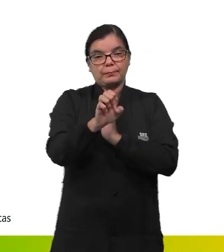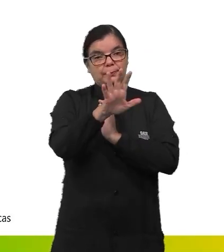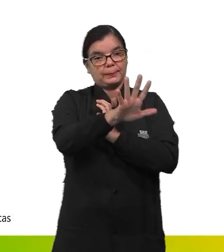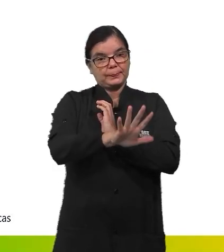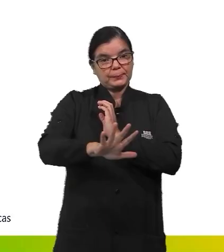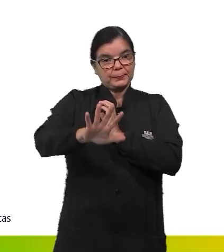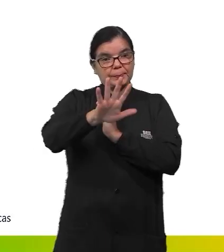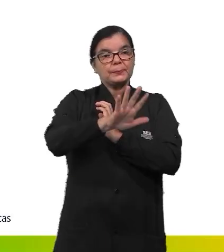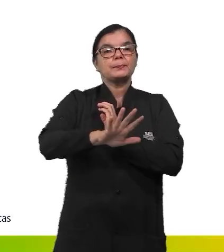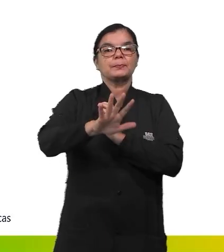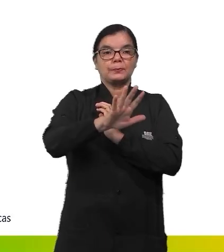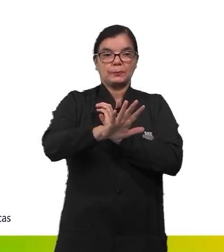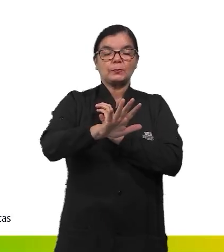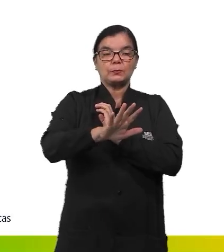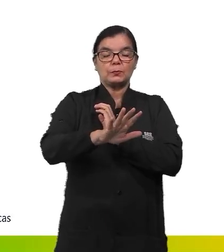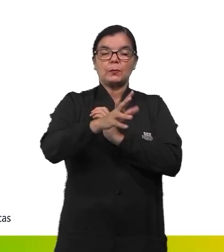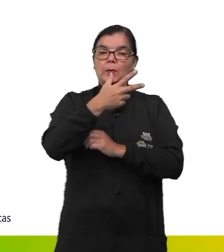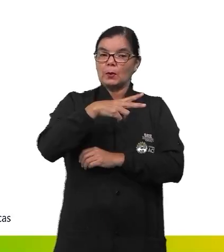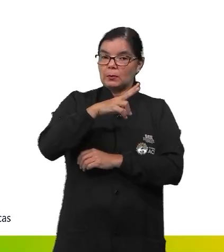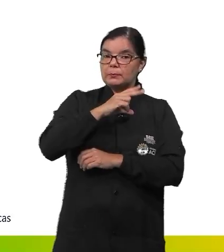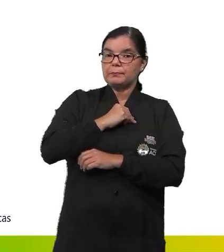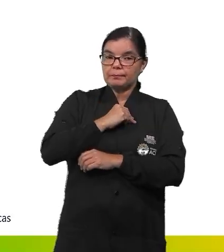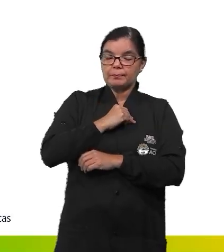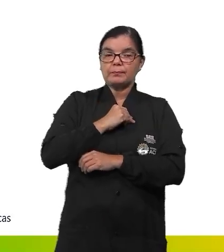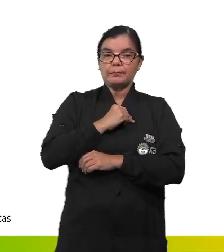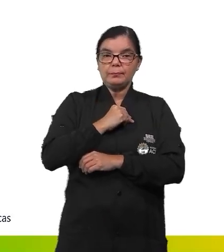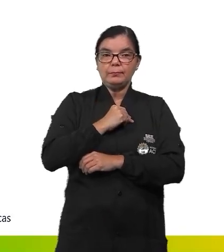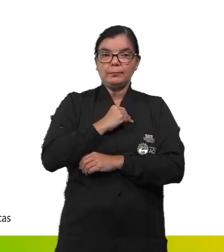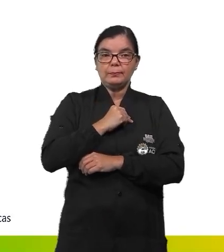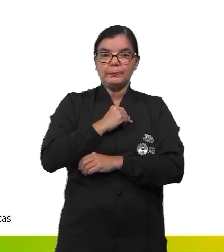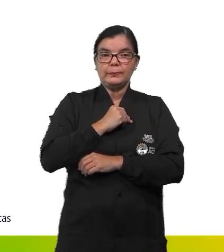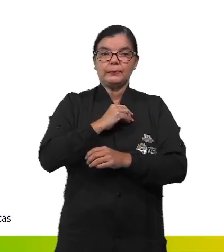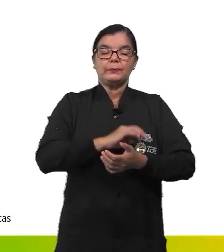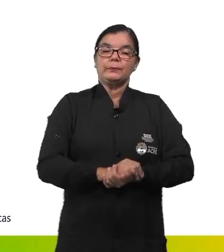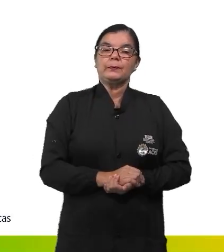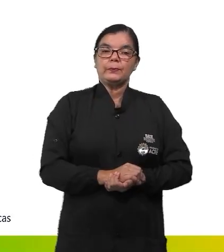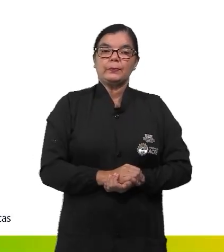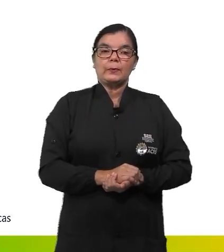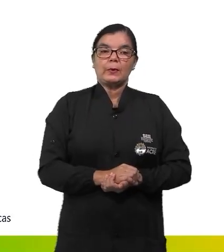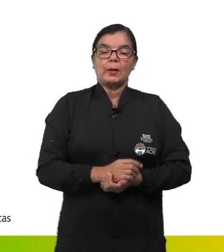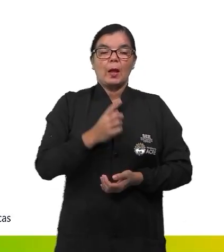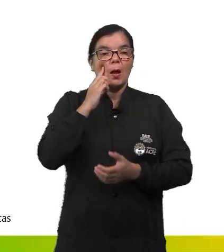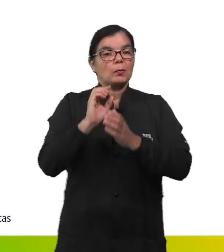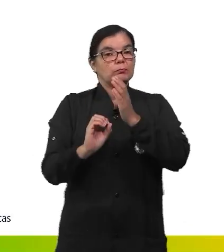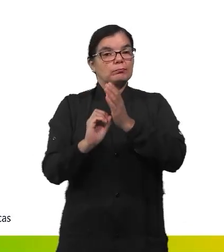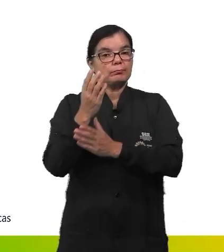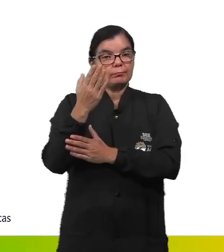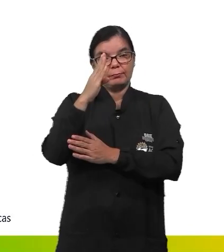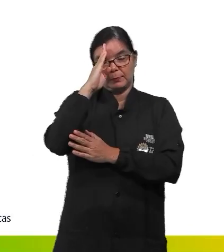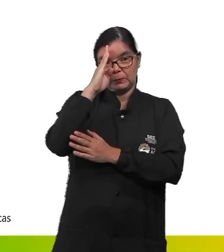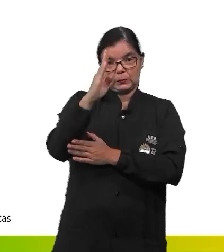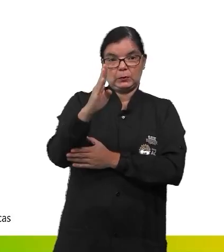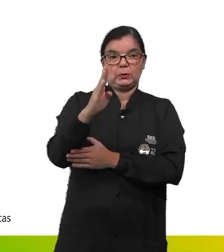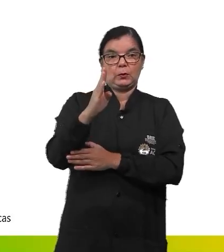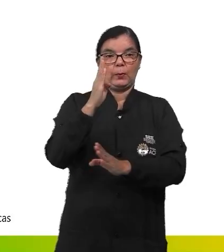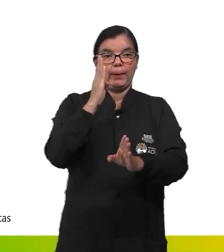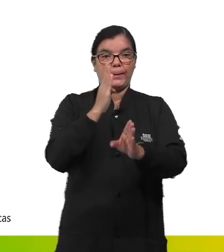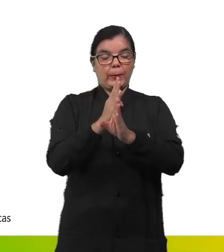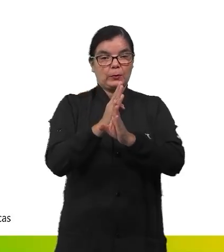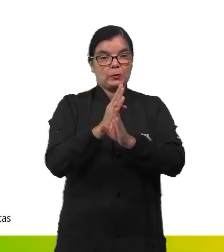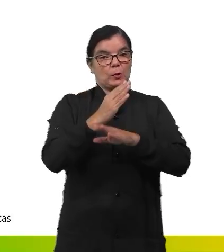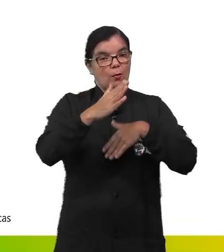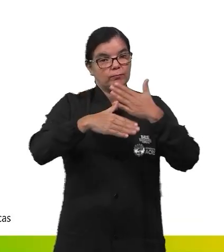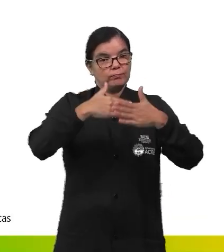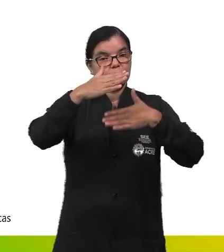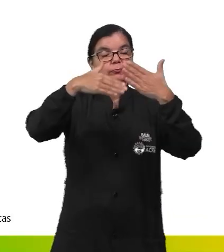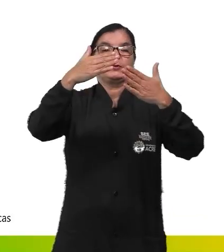europeia e as grandes navegações portuguesas, elas acontecem principalmente devido aos